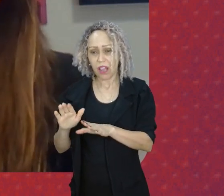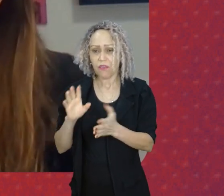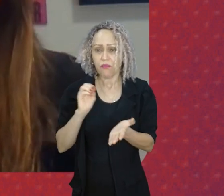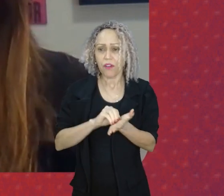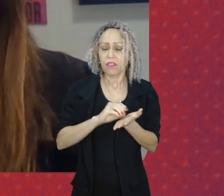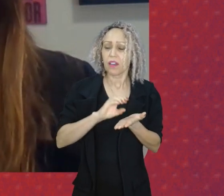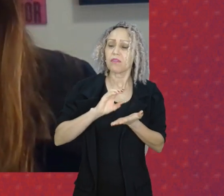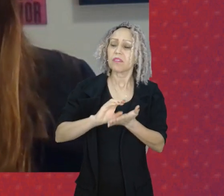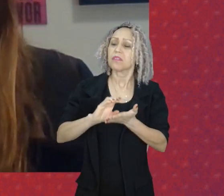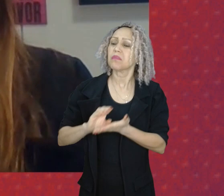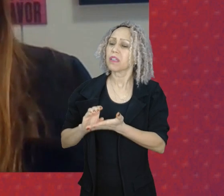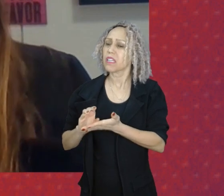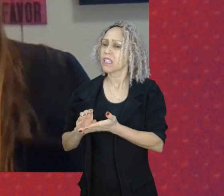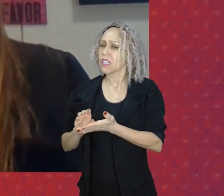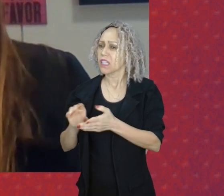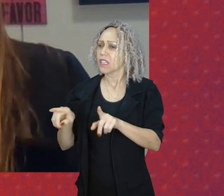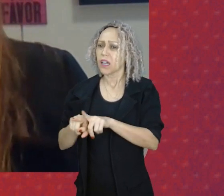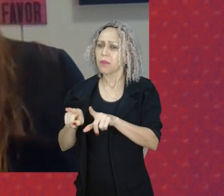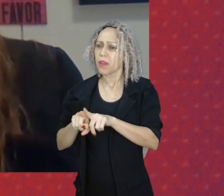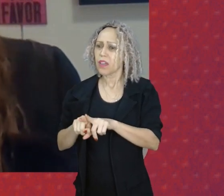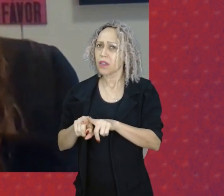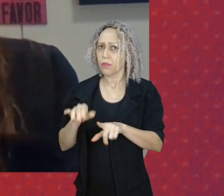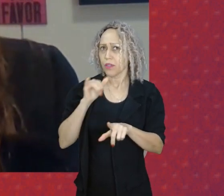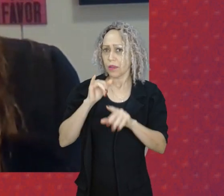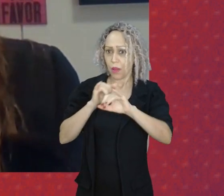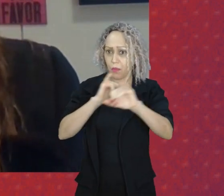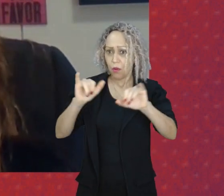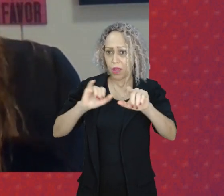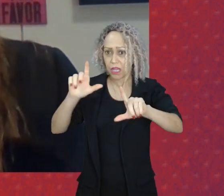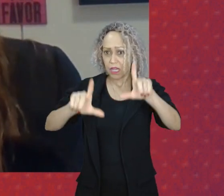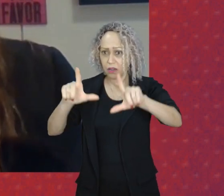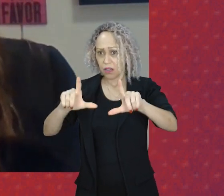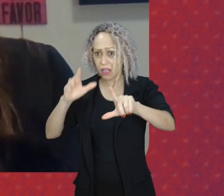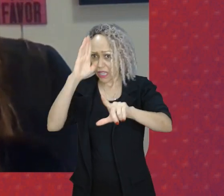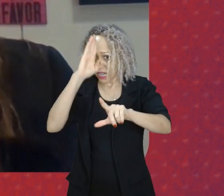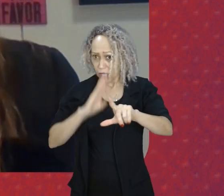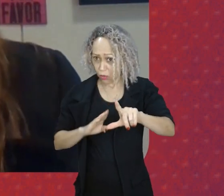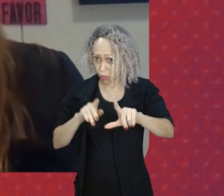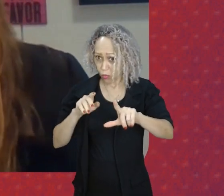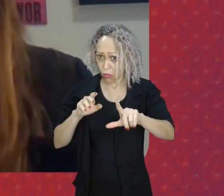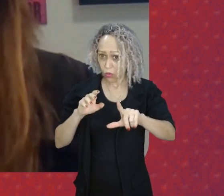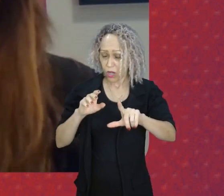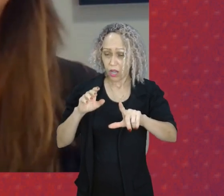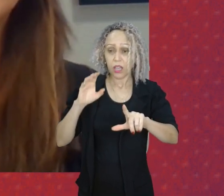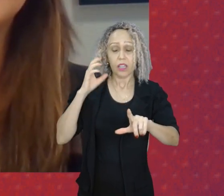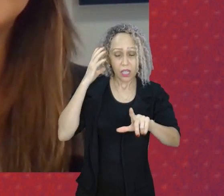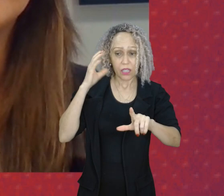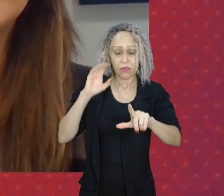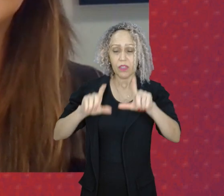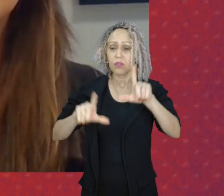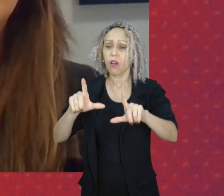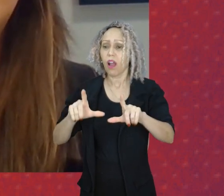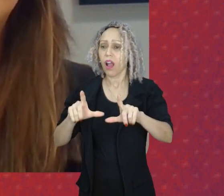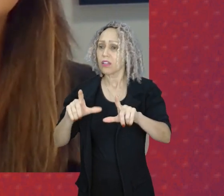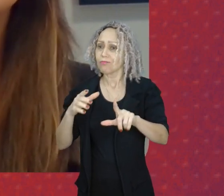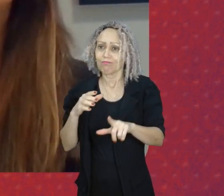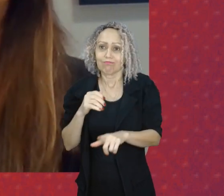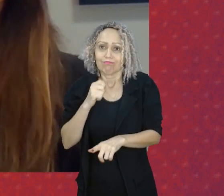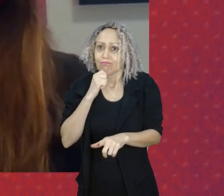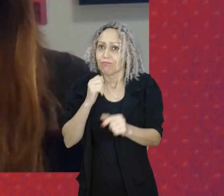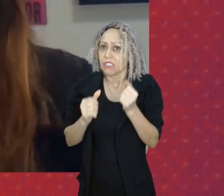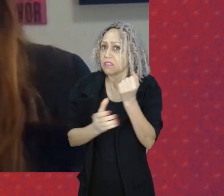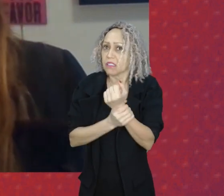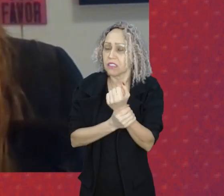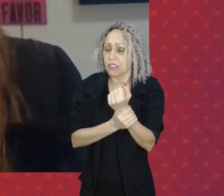de visibilidade no tempo de propaganda eleitoral gratuita, né, no rádio e na TV. Então, a partir de 2018, as